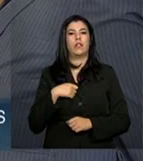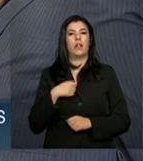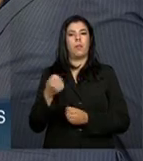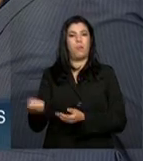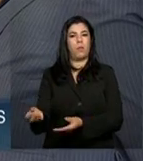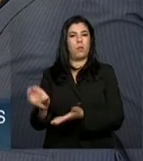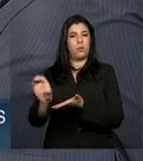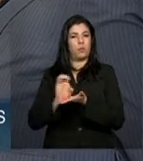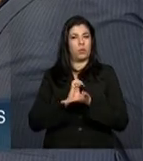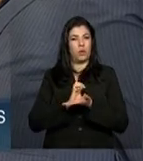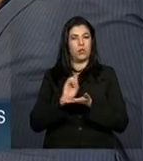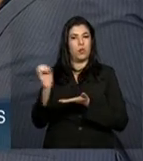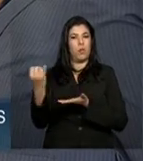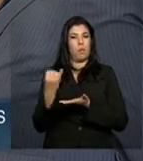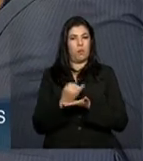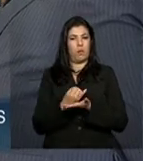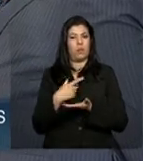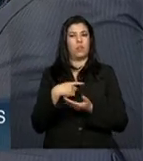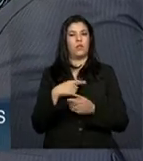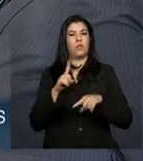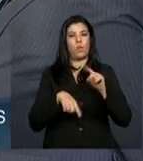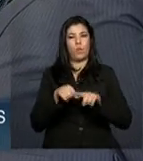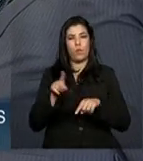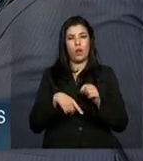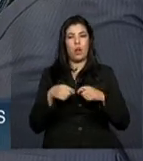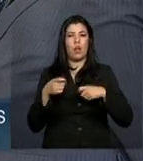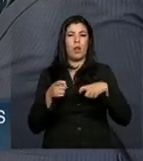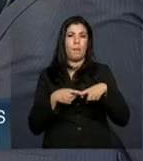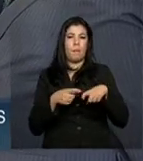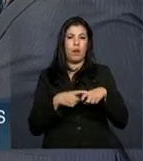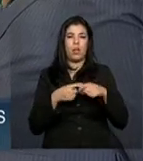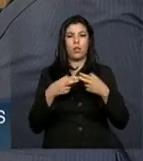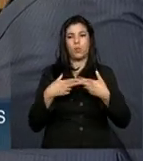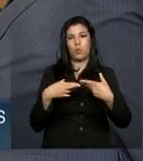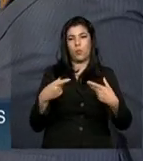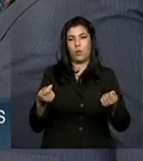automóveis, instrumentos e aparelhos médicos.